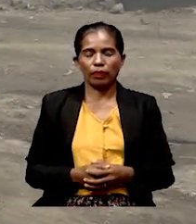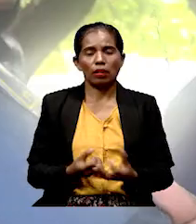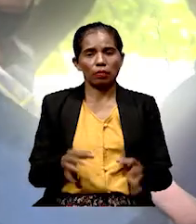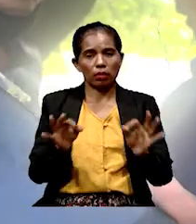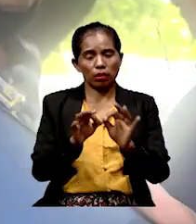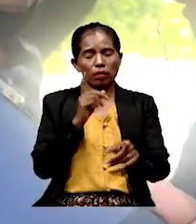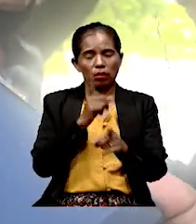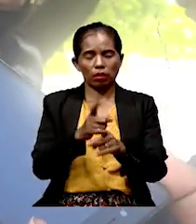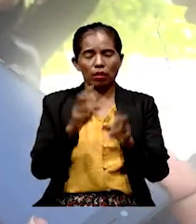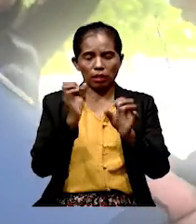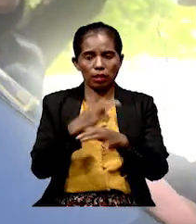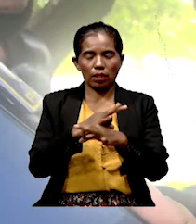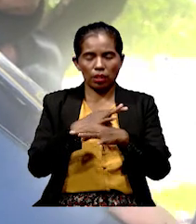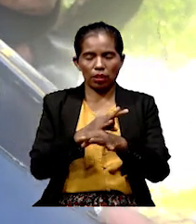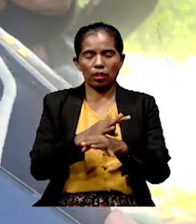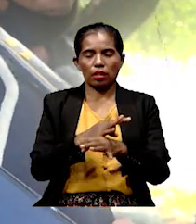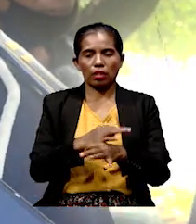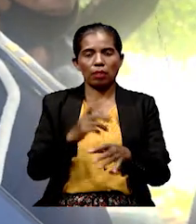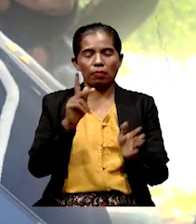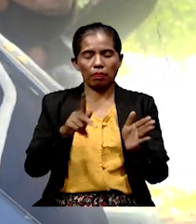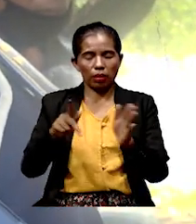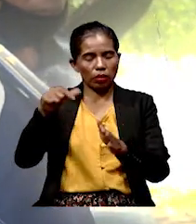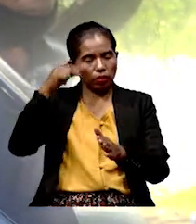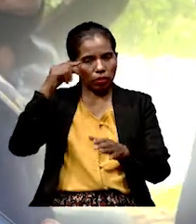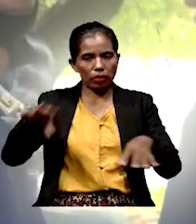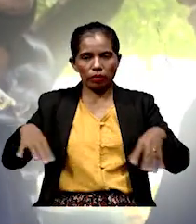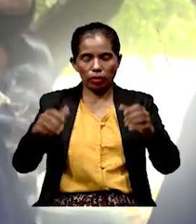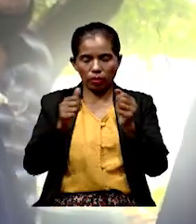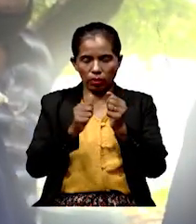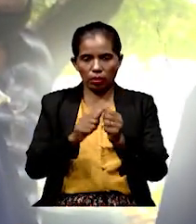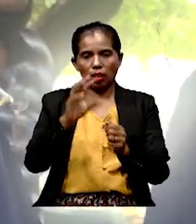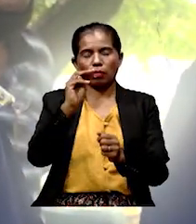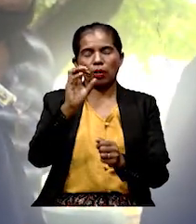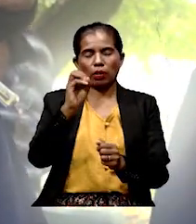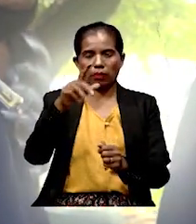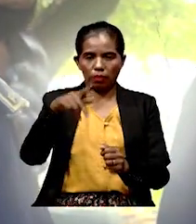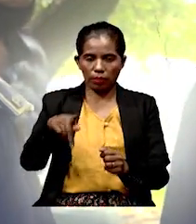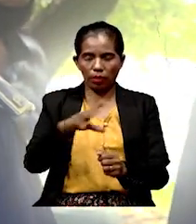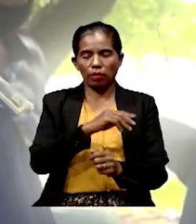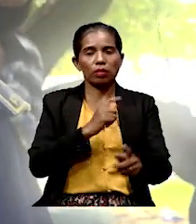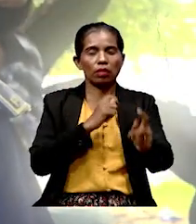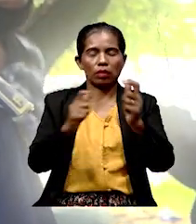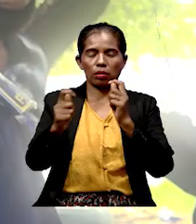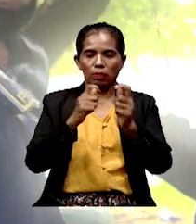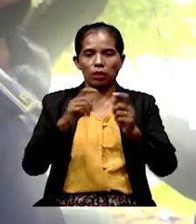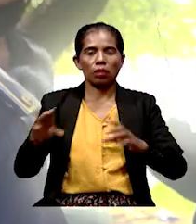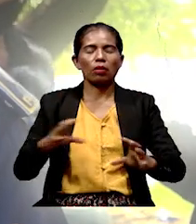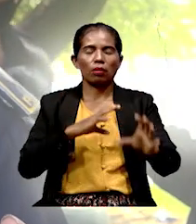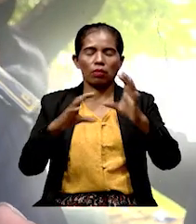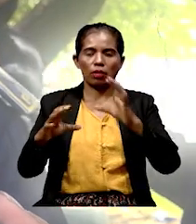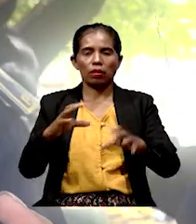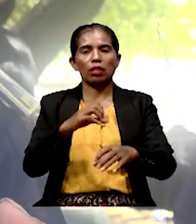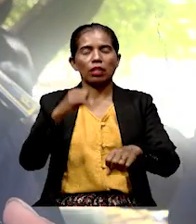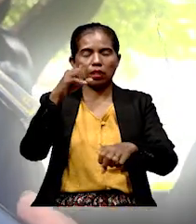tem que ala construção, ne plano governo. Nebe halo serviço a mútuo que entra obras públicas, transporte e comunicação, inclui Polícia